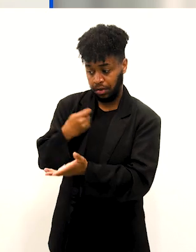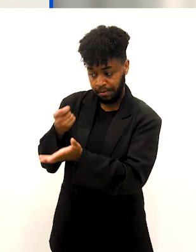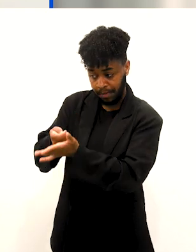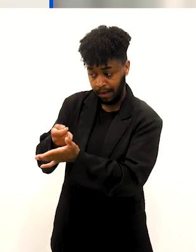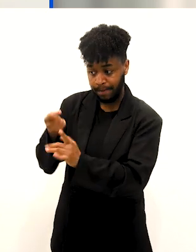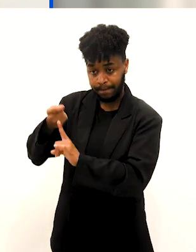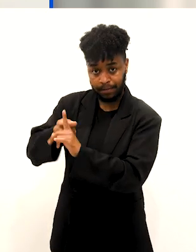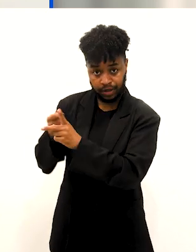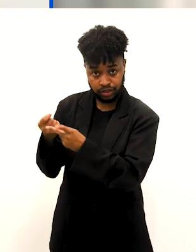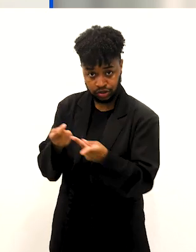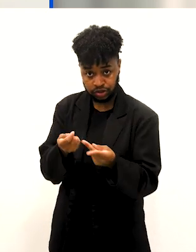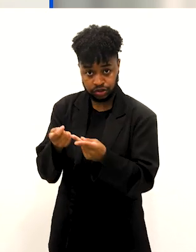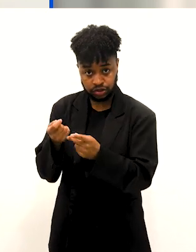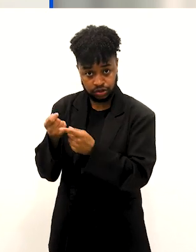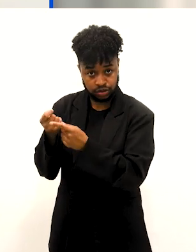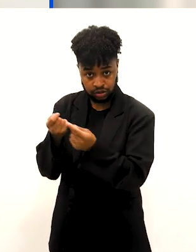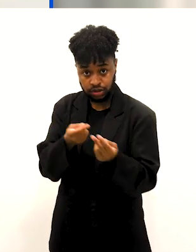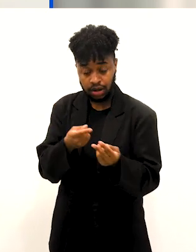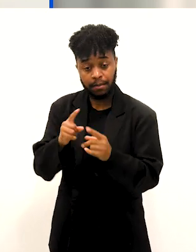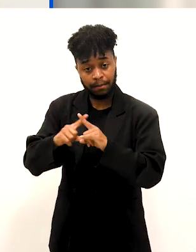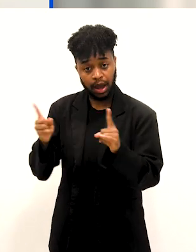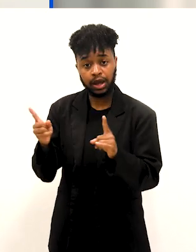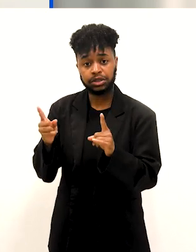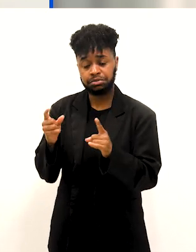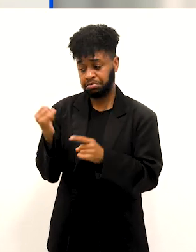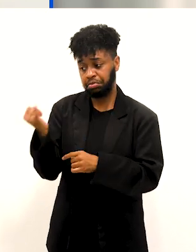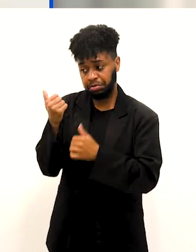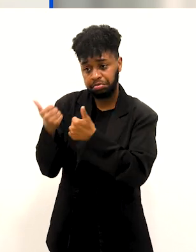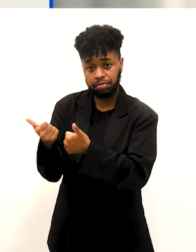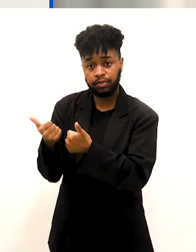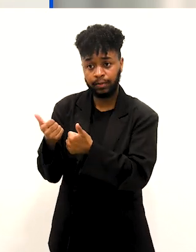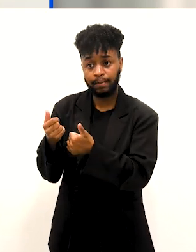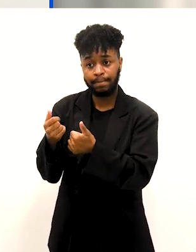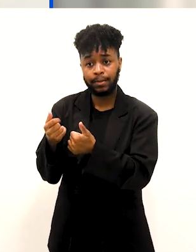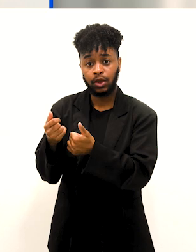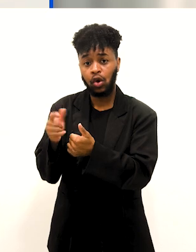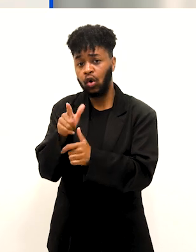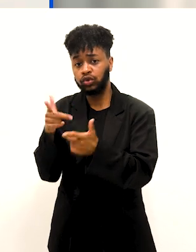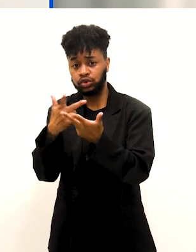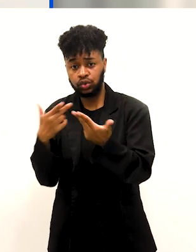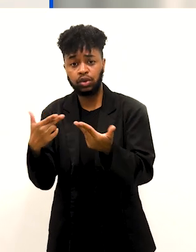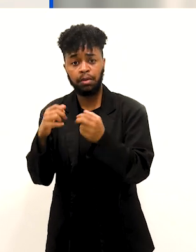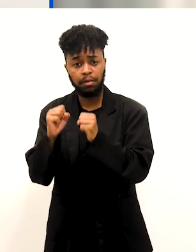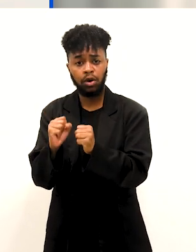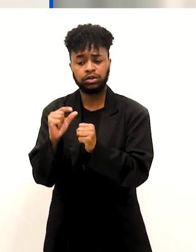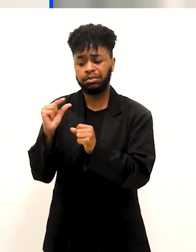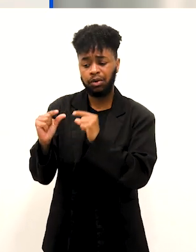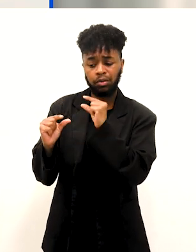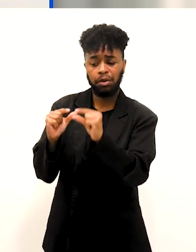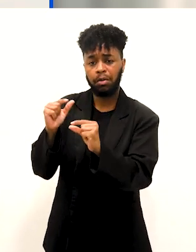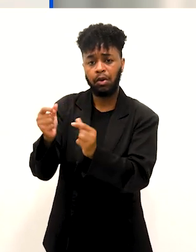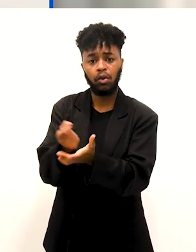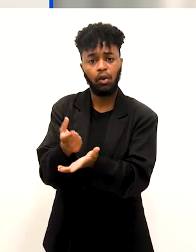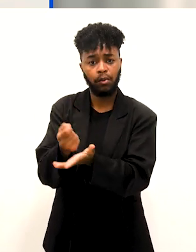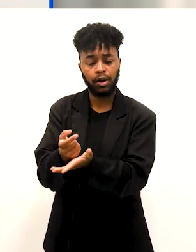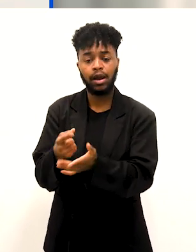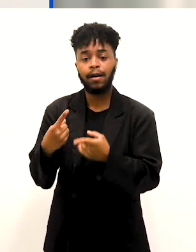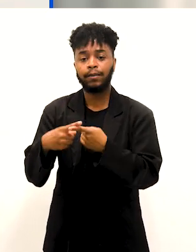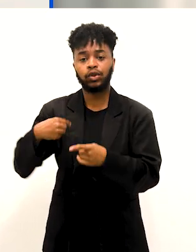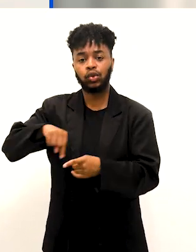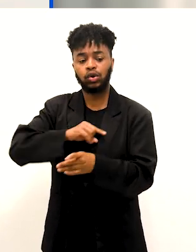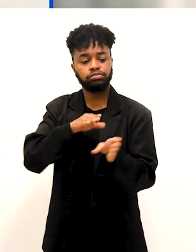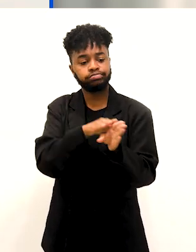com nada que não gere real prazer para você. Né? Certos doces você pode deixar para comer dosado. Então a gente vai orientando na medida